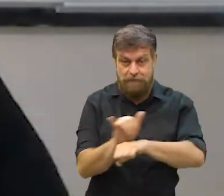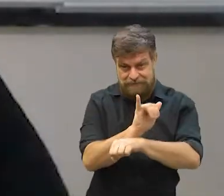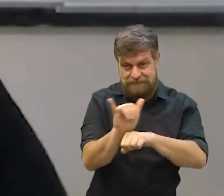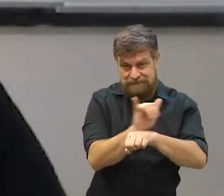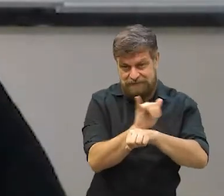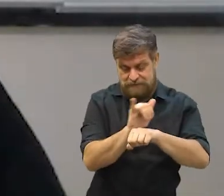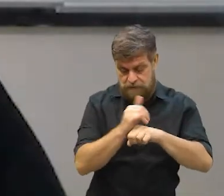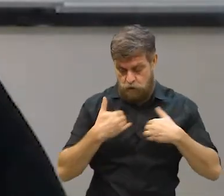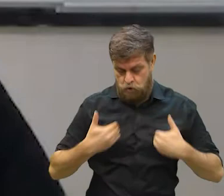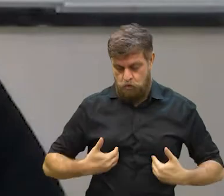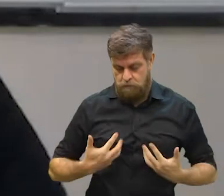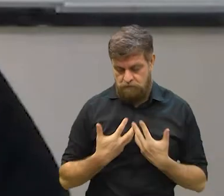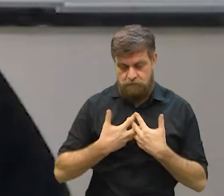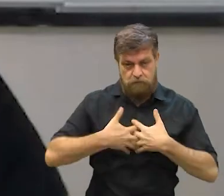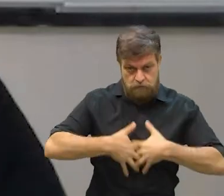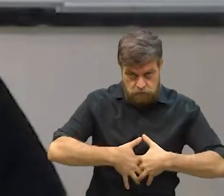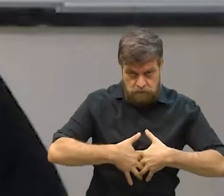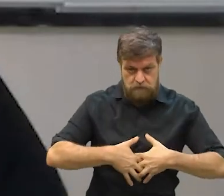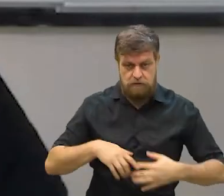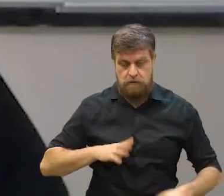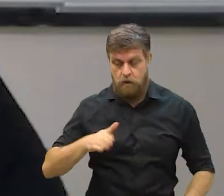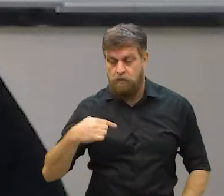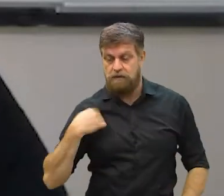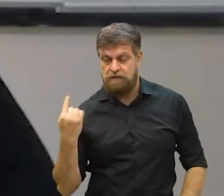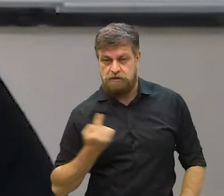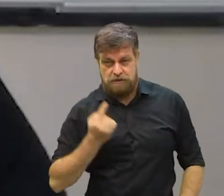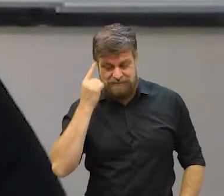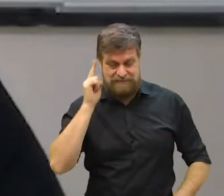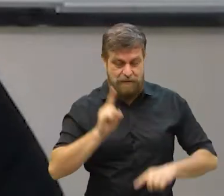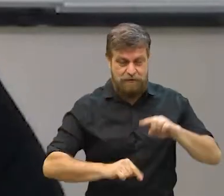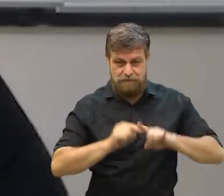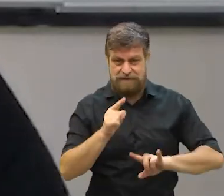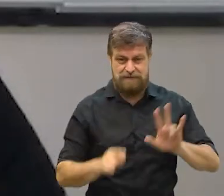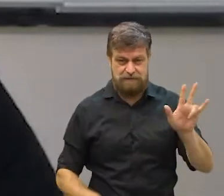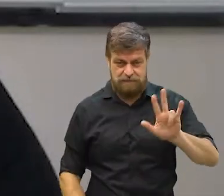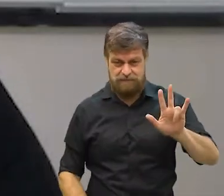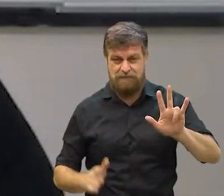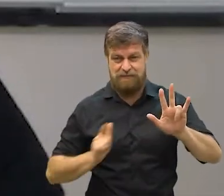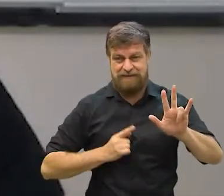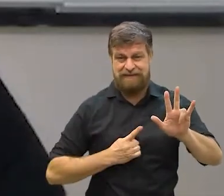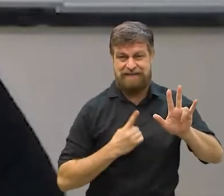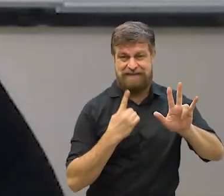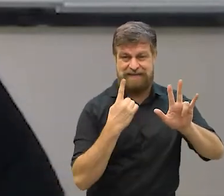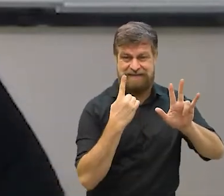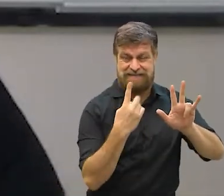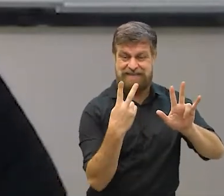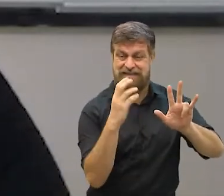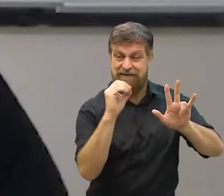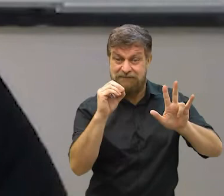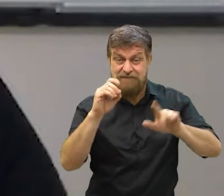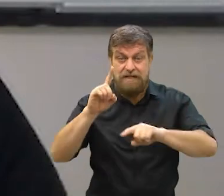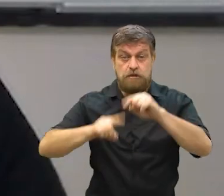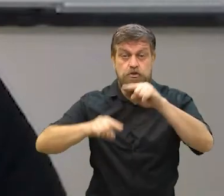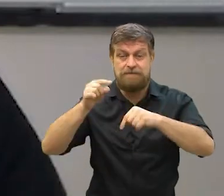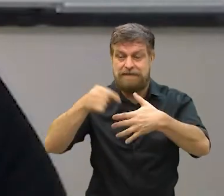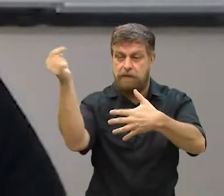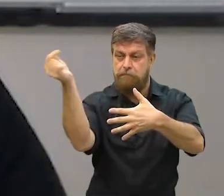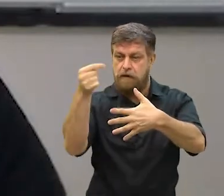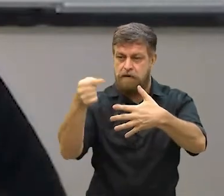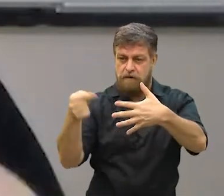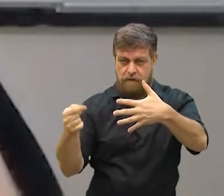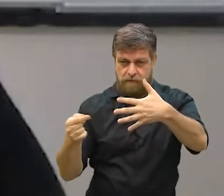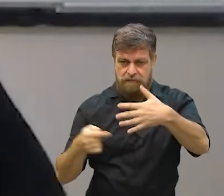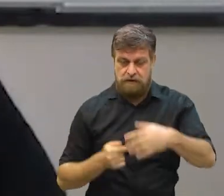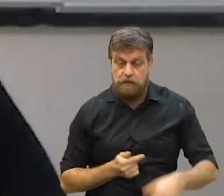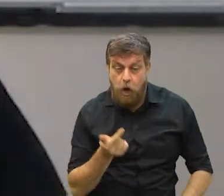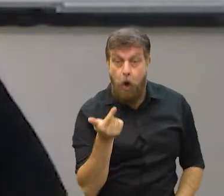de ação dentro do organismo. Então, quando nós falamos em canabinoides, atualmente a gente já tem mais de 120, e quando nós falamos